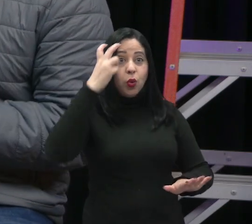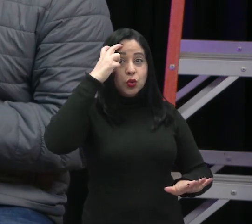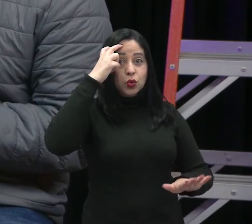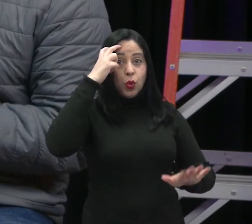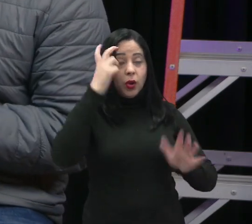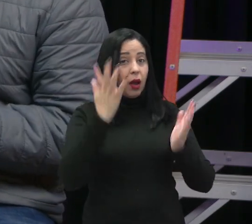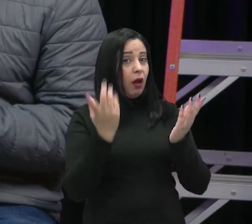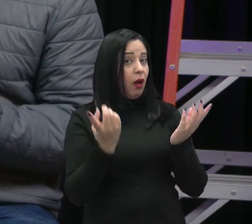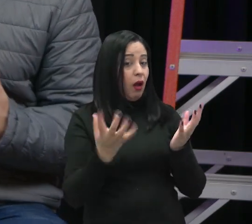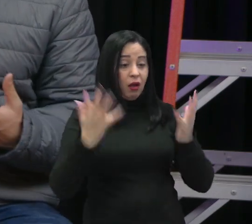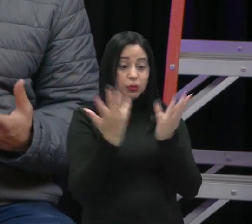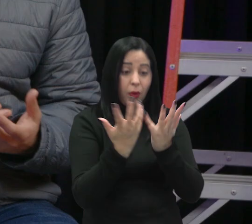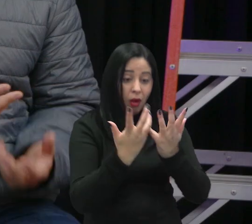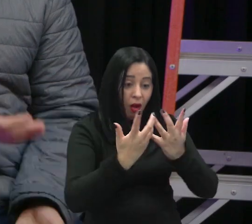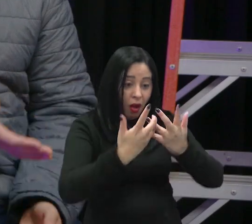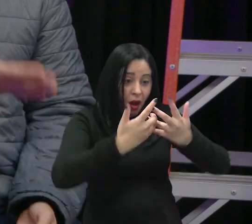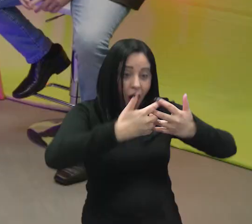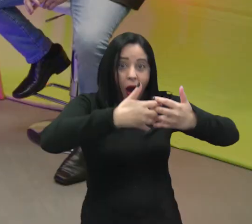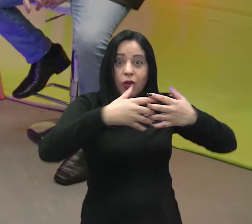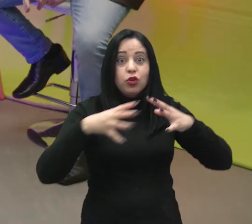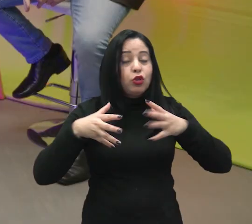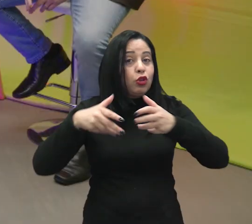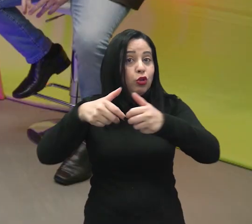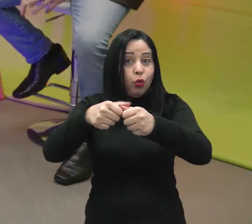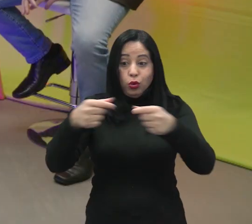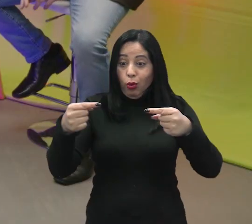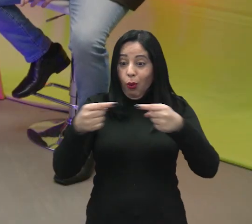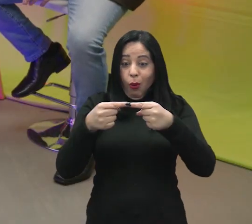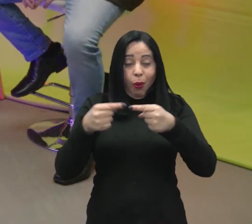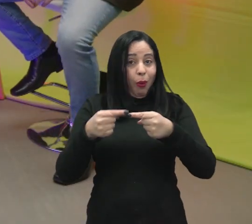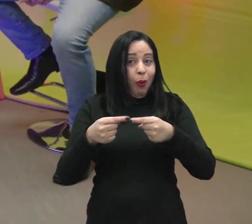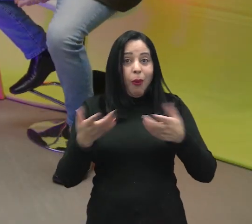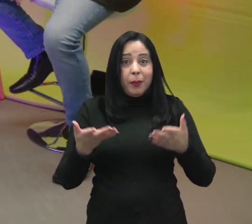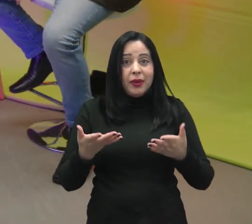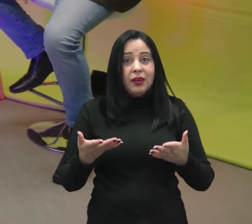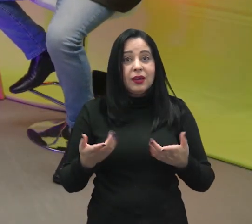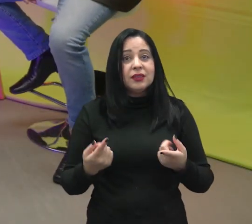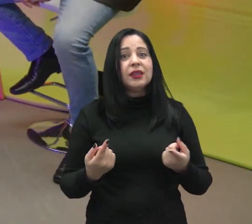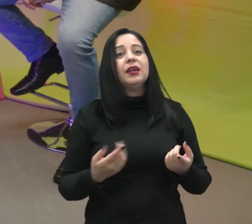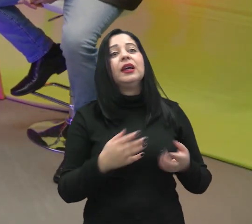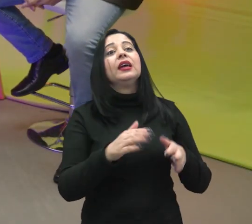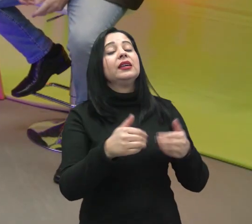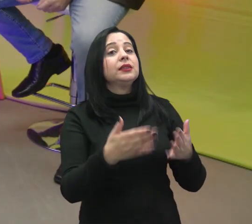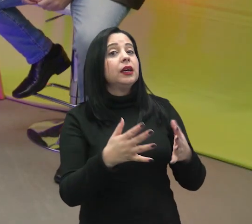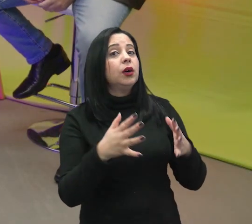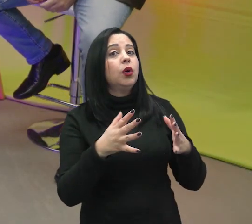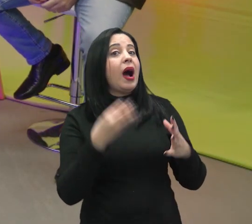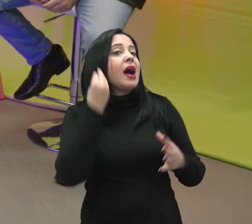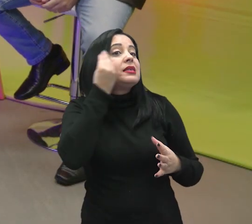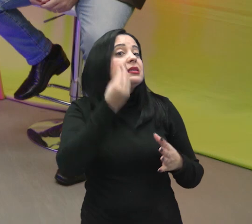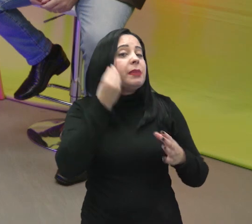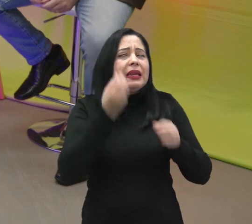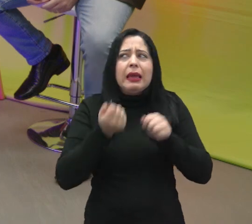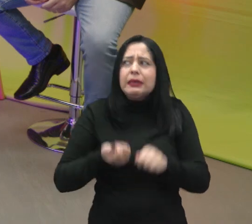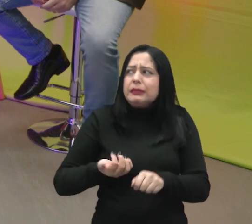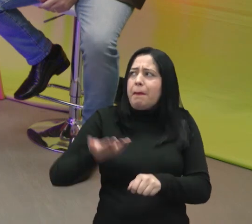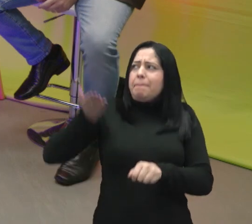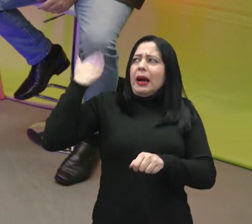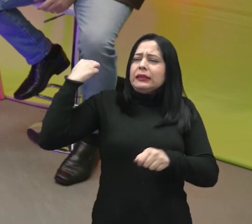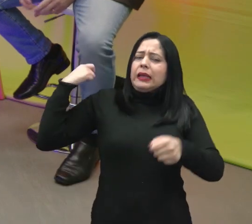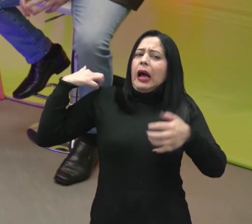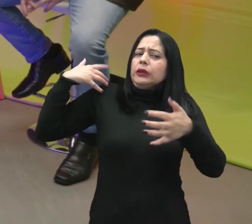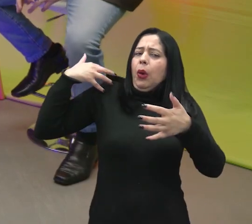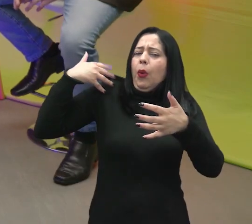num balaio só. Com certeza. Né? Com certeza é verdade. Tudo que você viveu, com certeza, desde lá atrás, com a sua